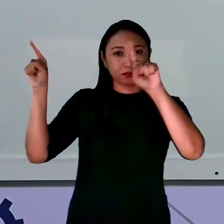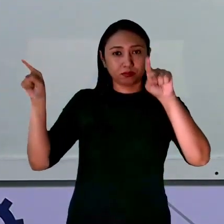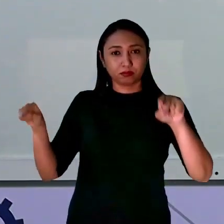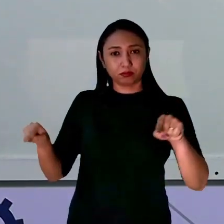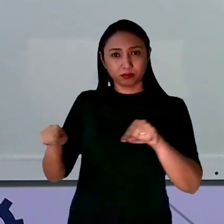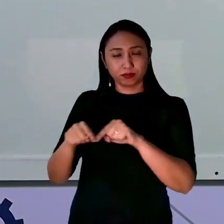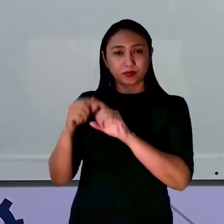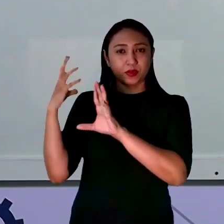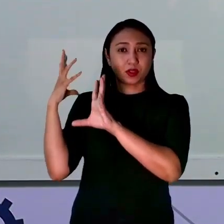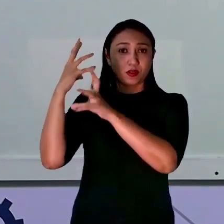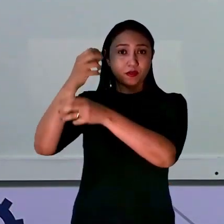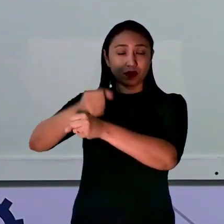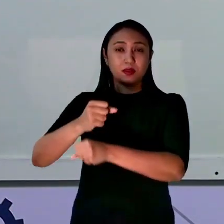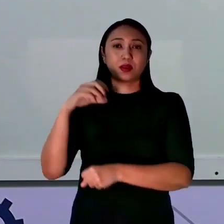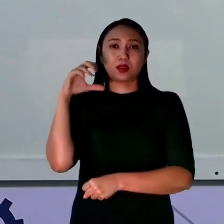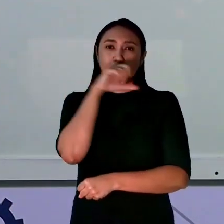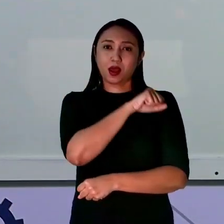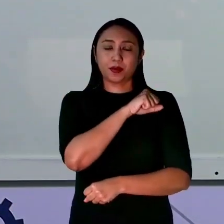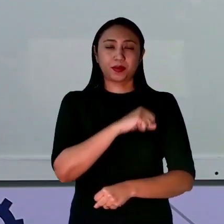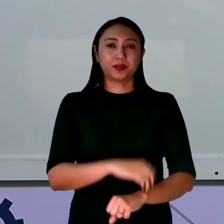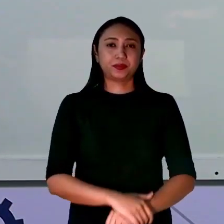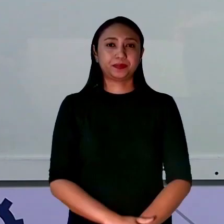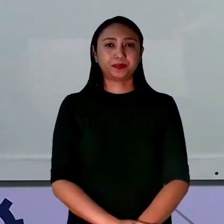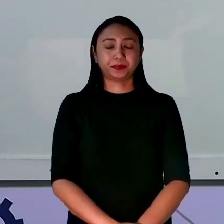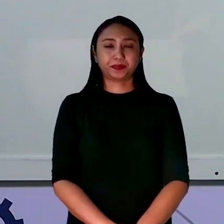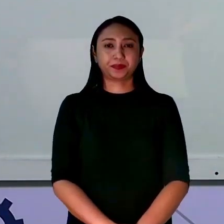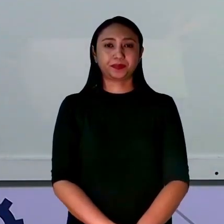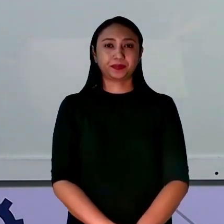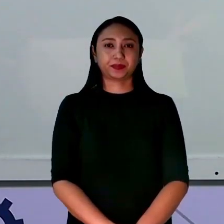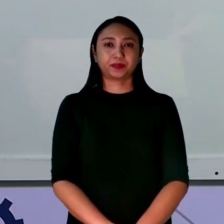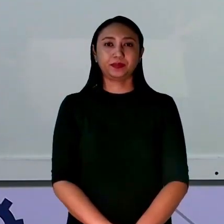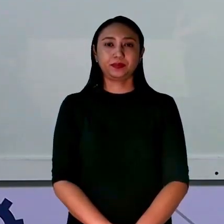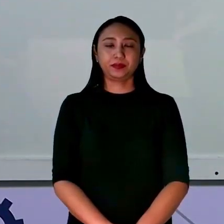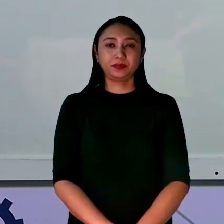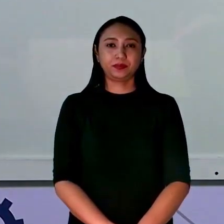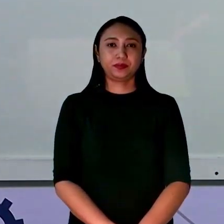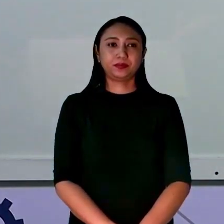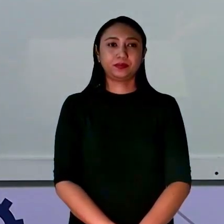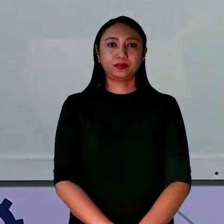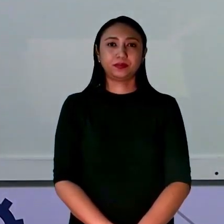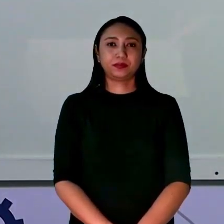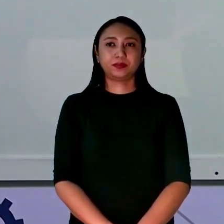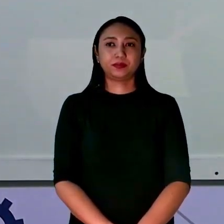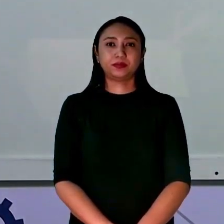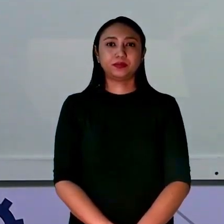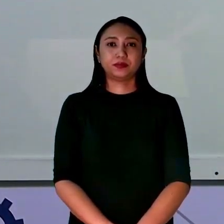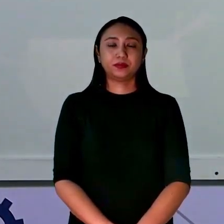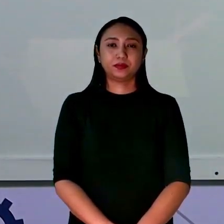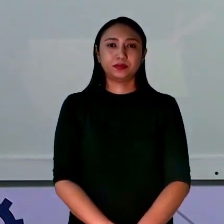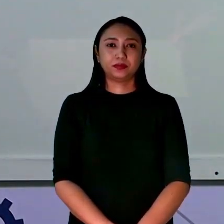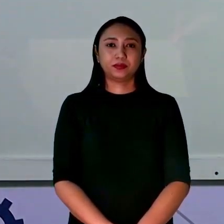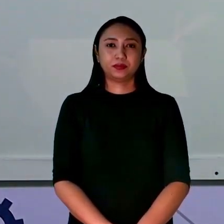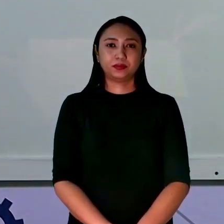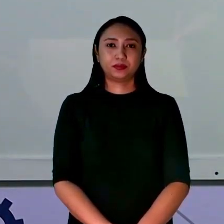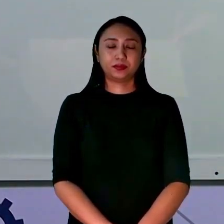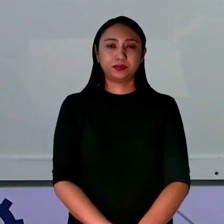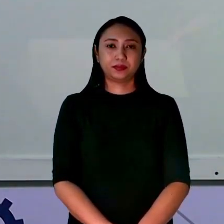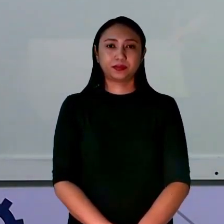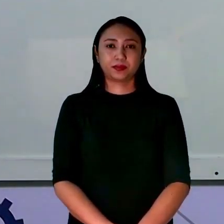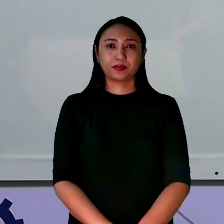revisada aqui rápida. Olha só. eu vou colocar aqui